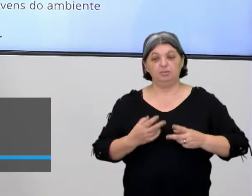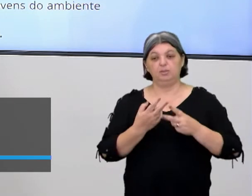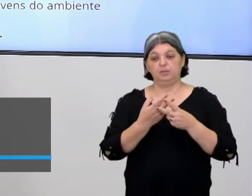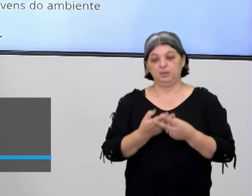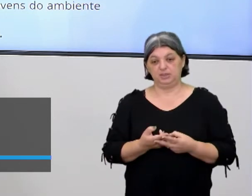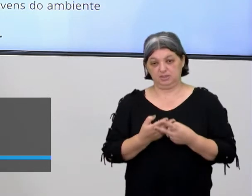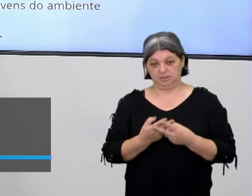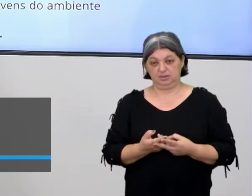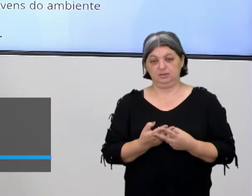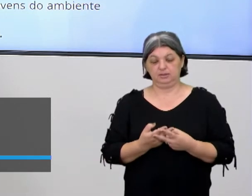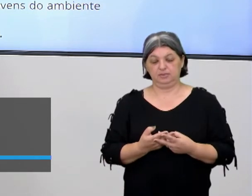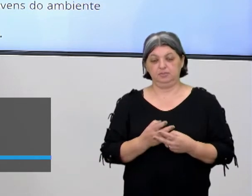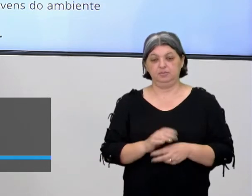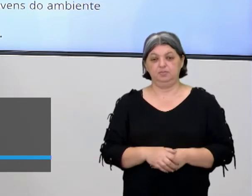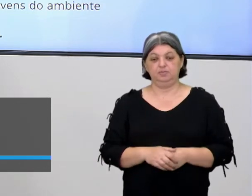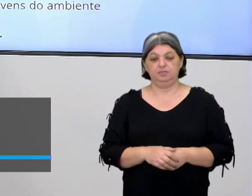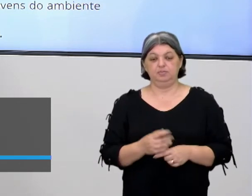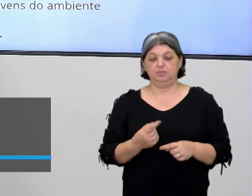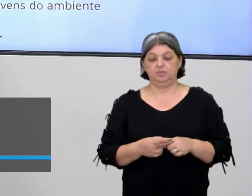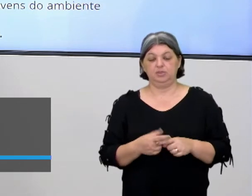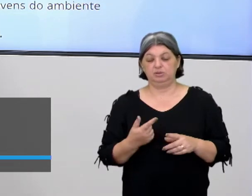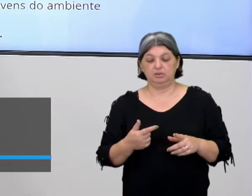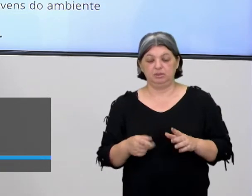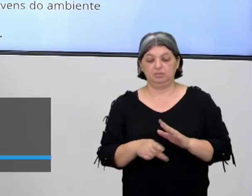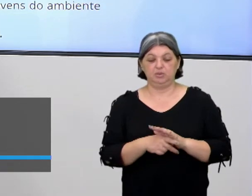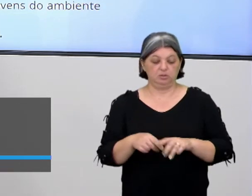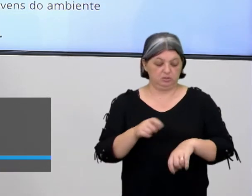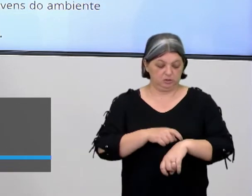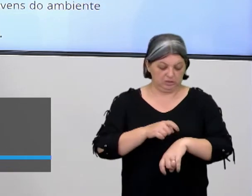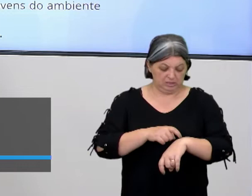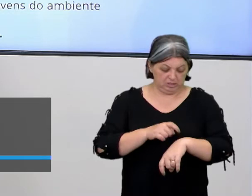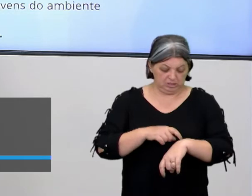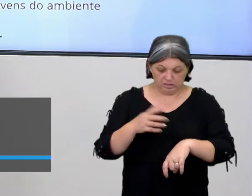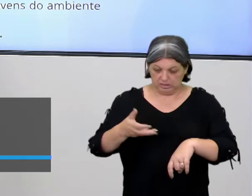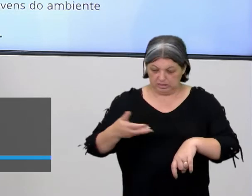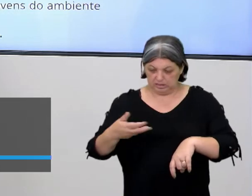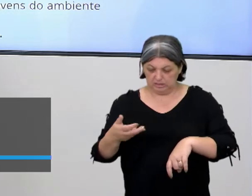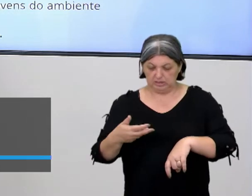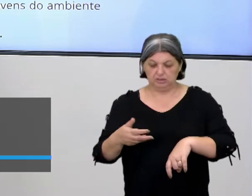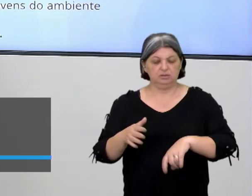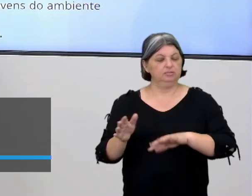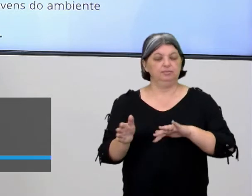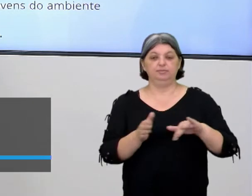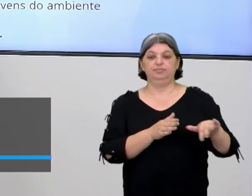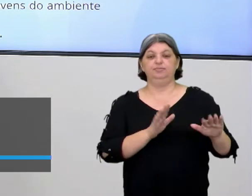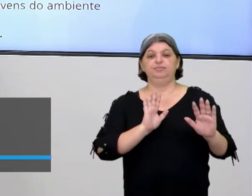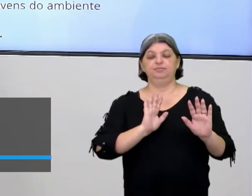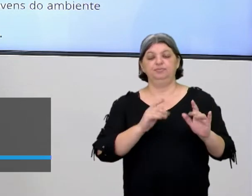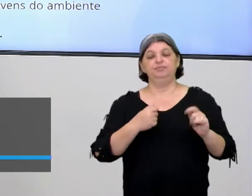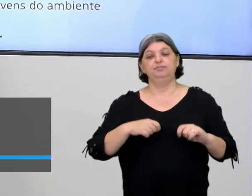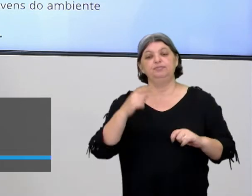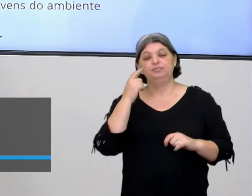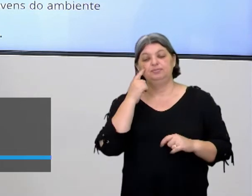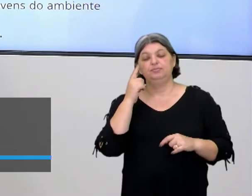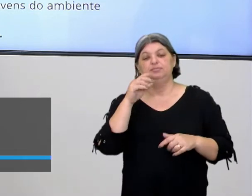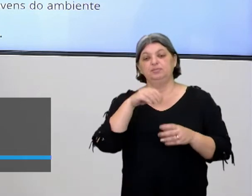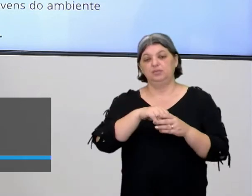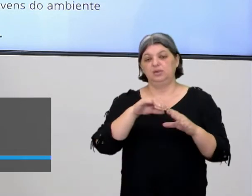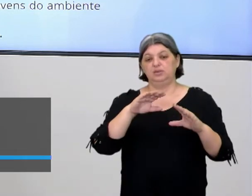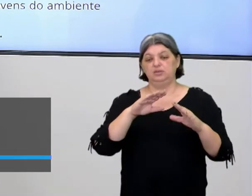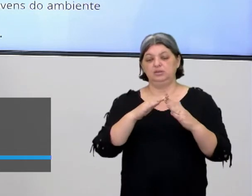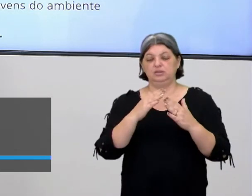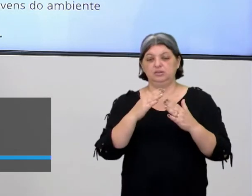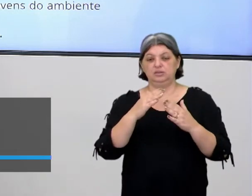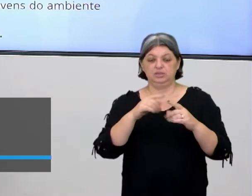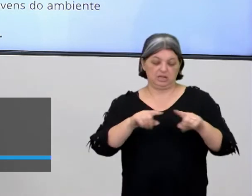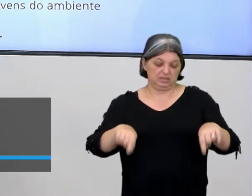aquela pressão do relógio, né. Pega um momento de descontração aí dentro da sala de aula, ou no próprio